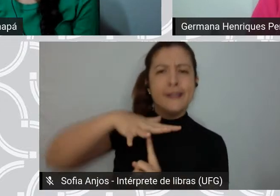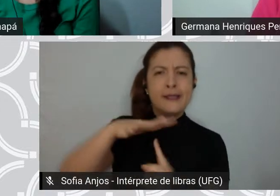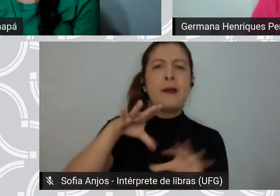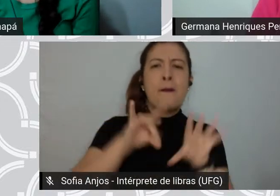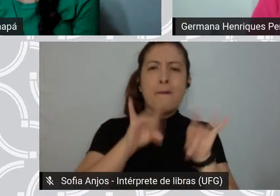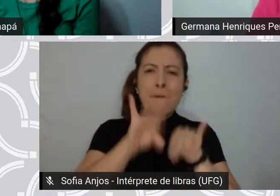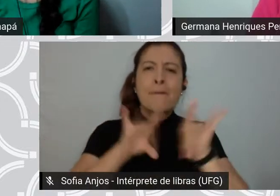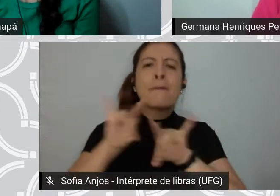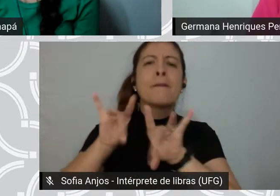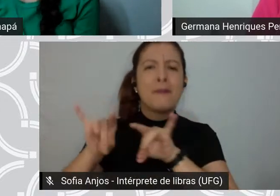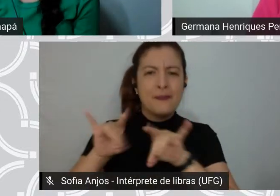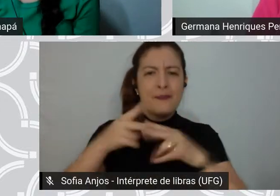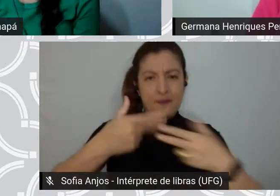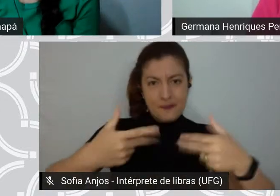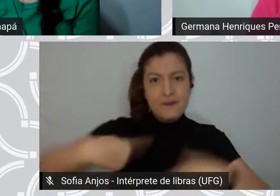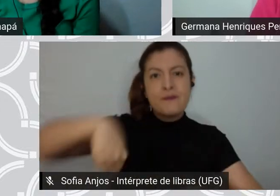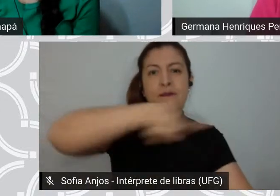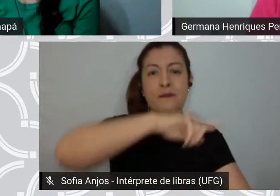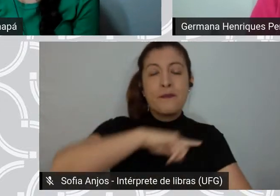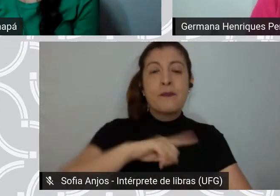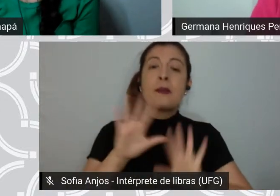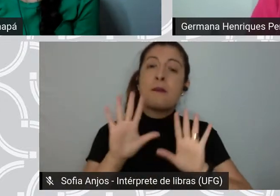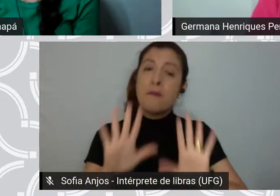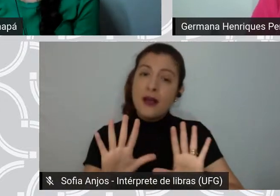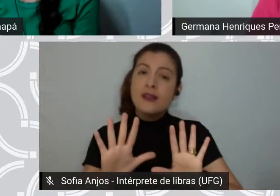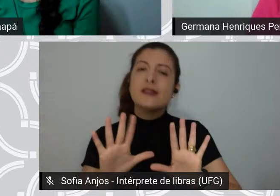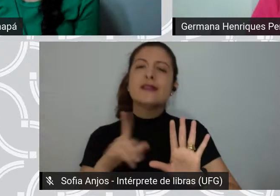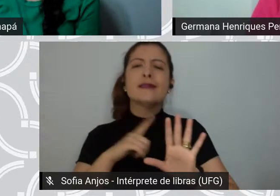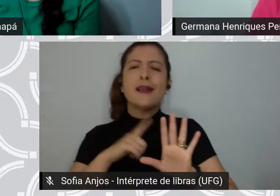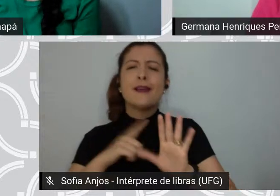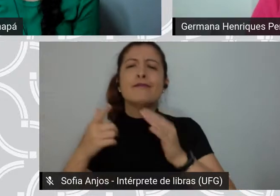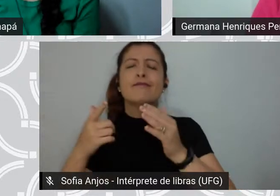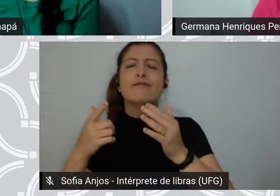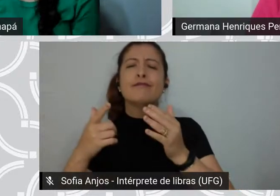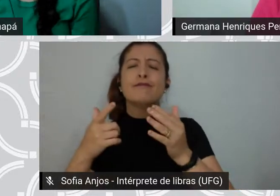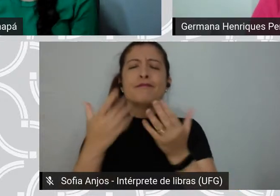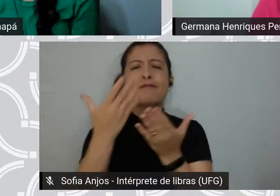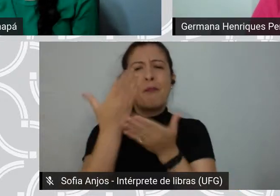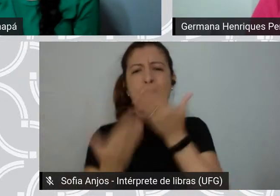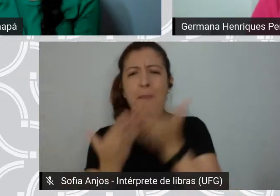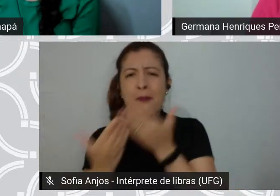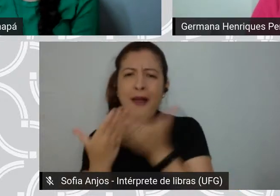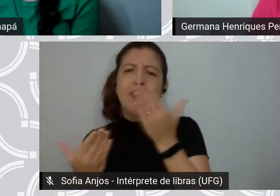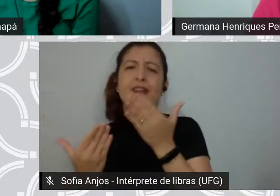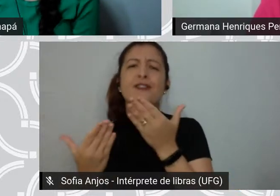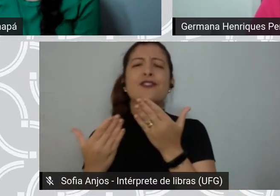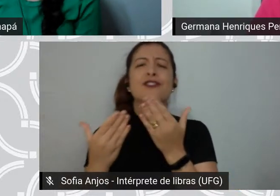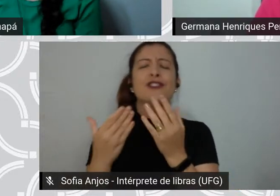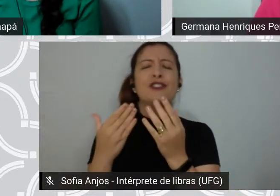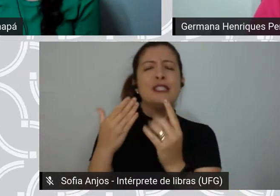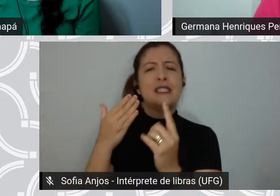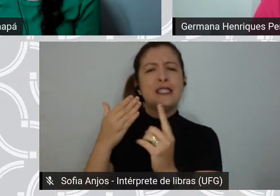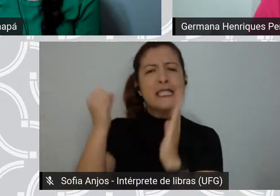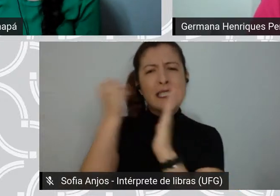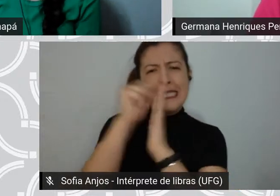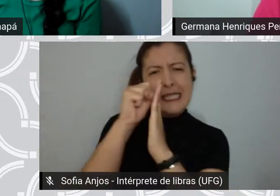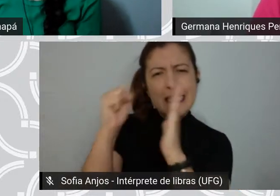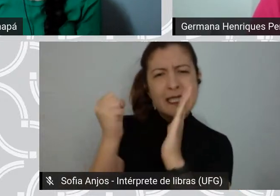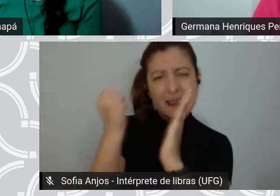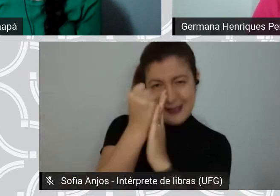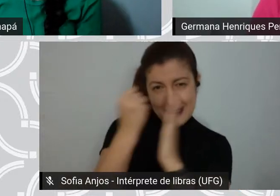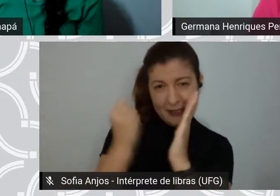mesmo tempo, erige e desfaz monumentos, corroborando com a consagração do